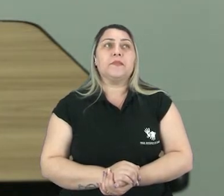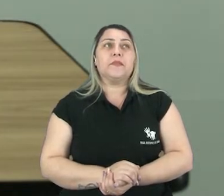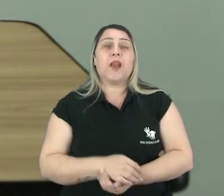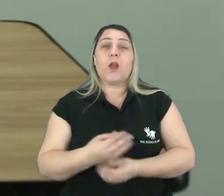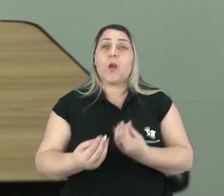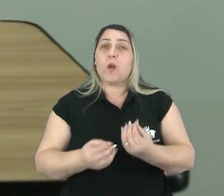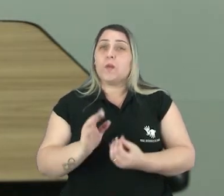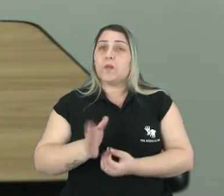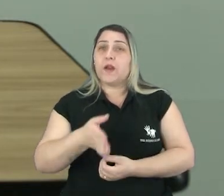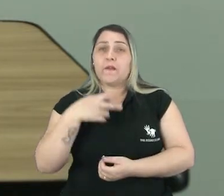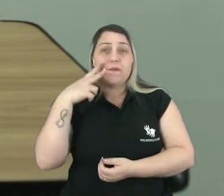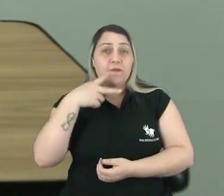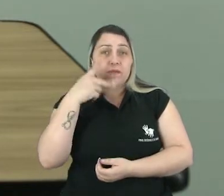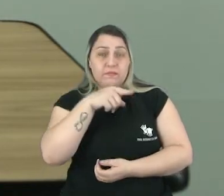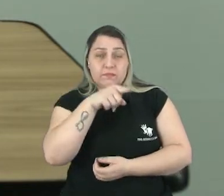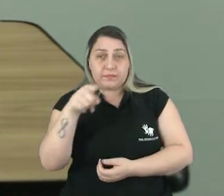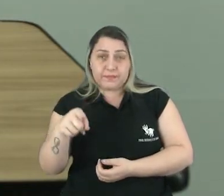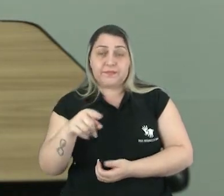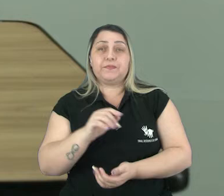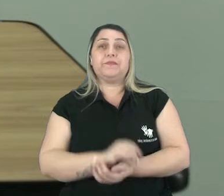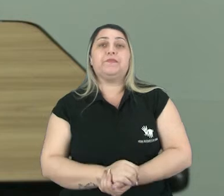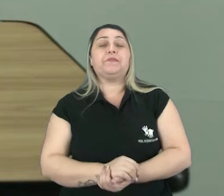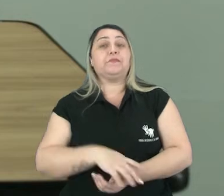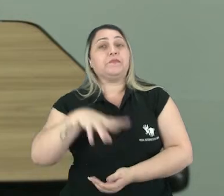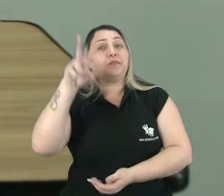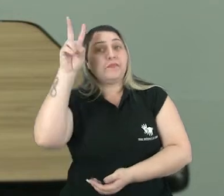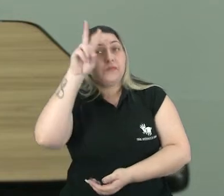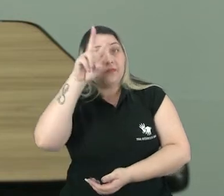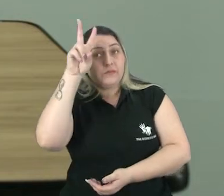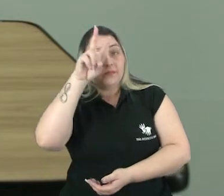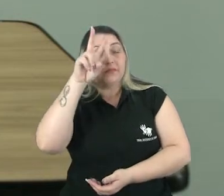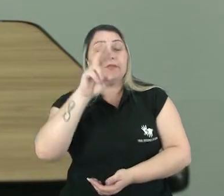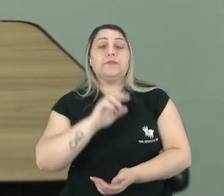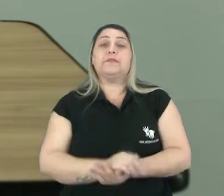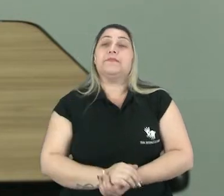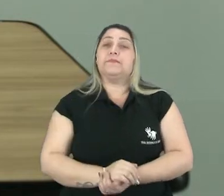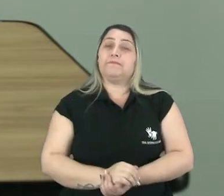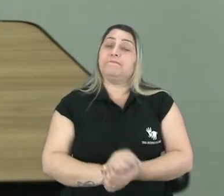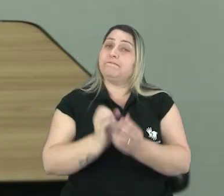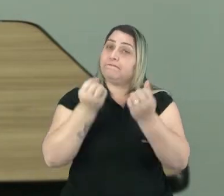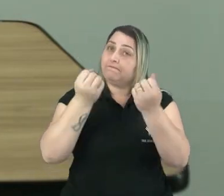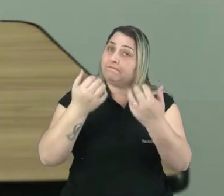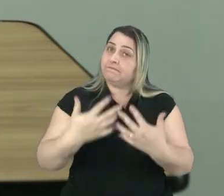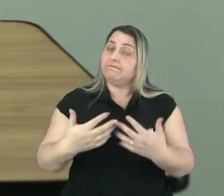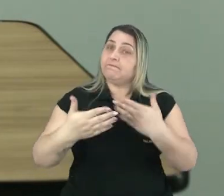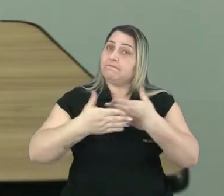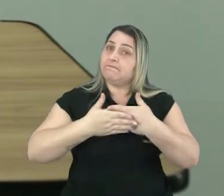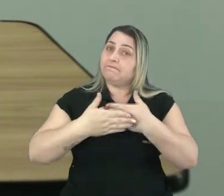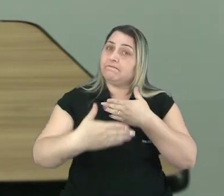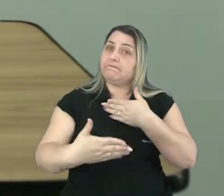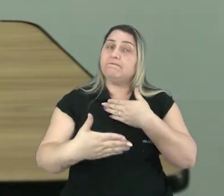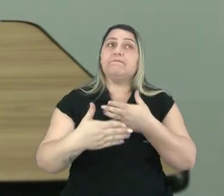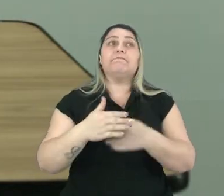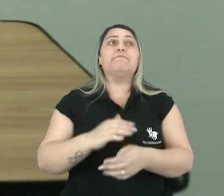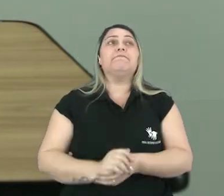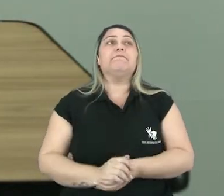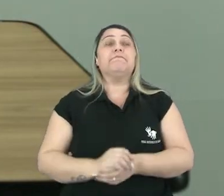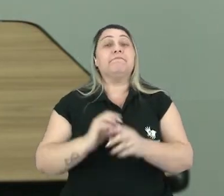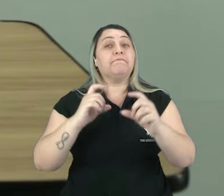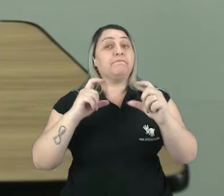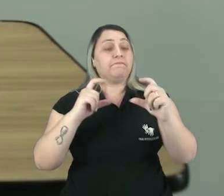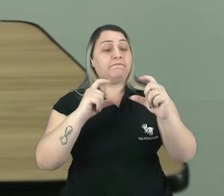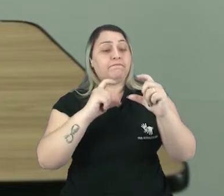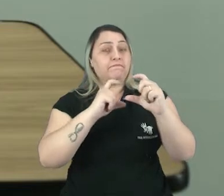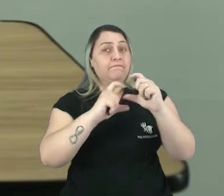Como eu já falei para vocês, toda história em quadrinhos, ela é contada a partir de